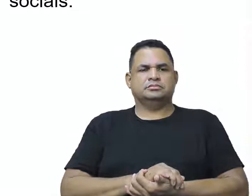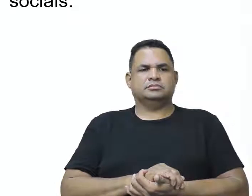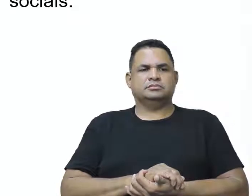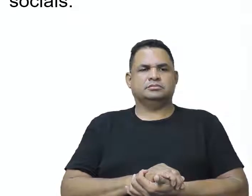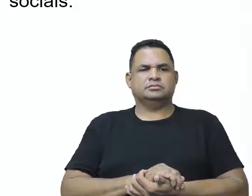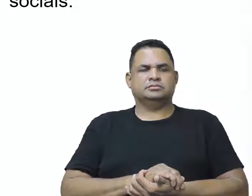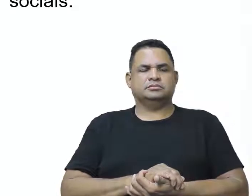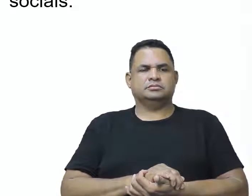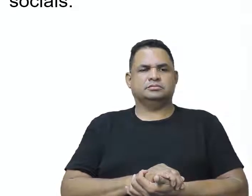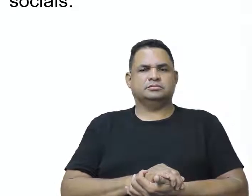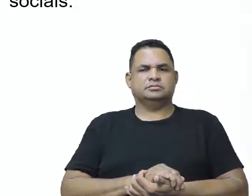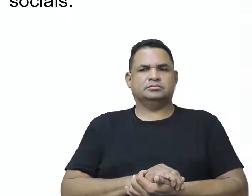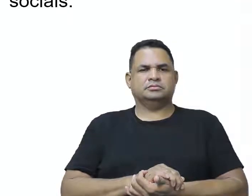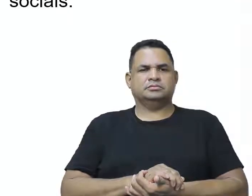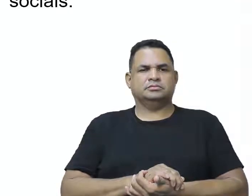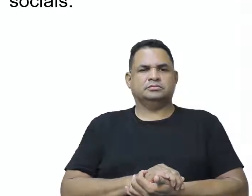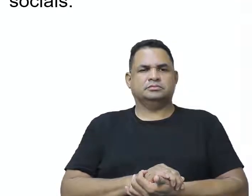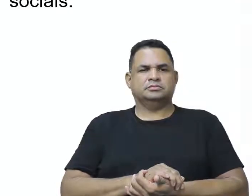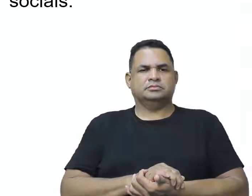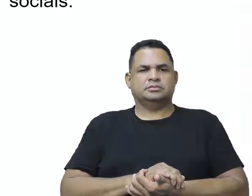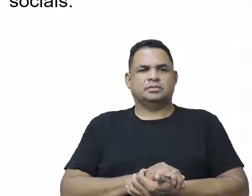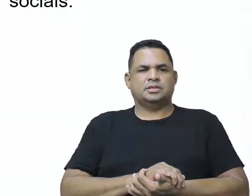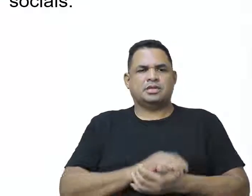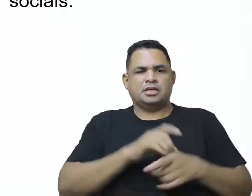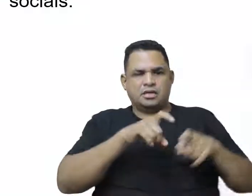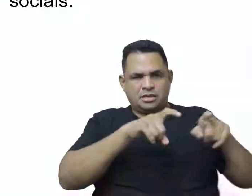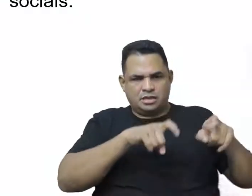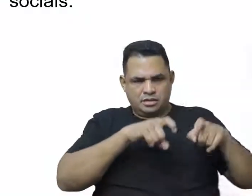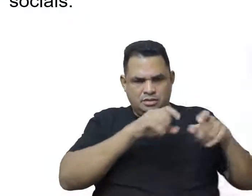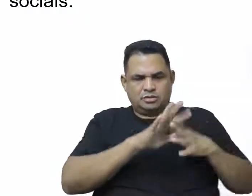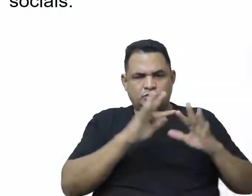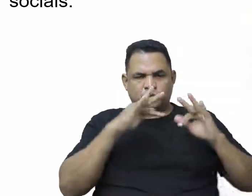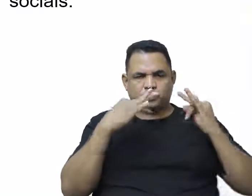né? A agricultura familiar